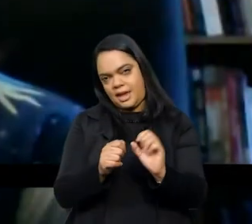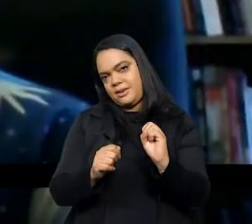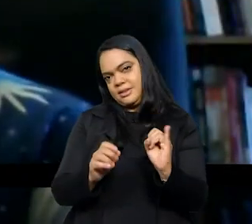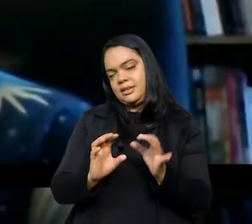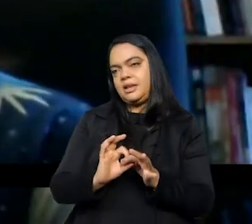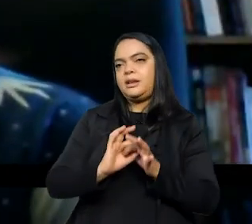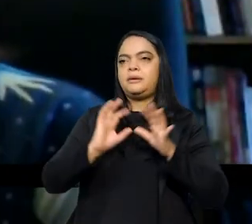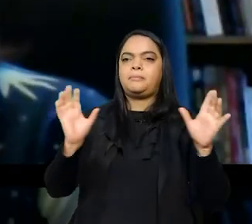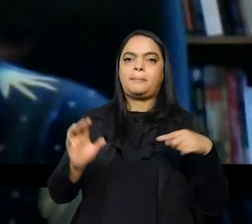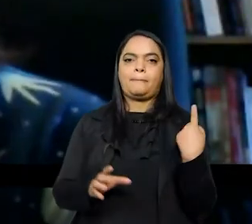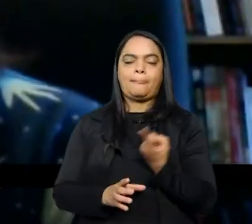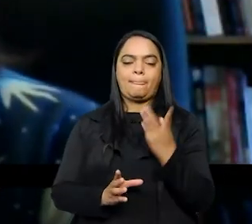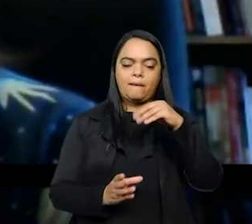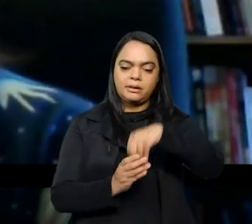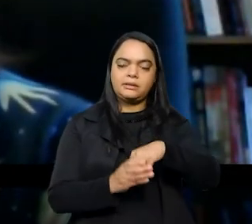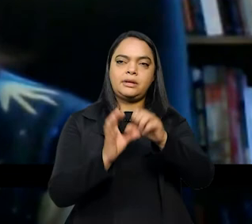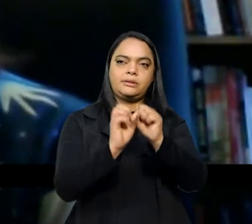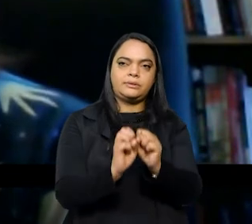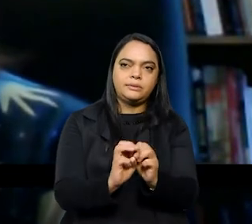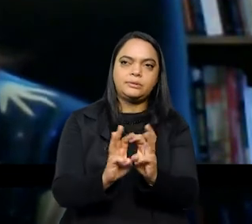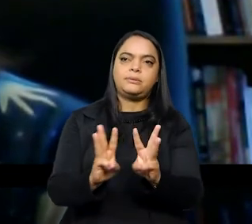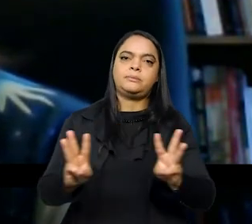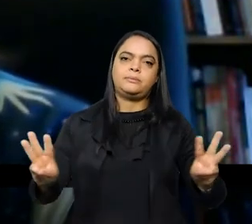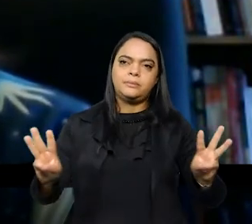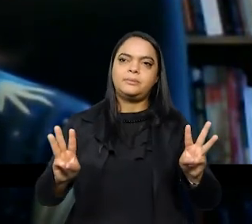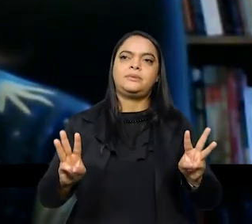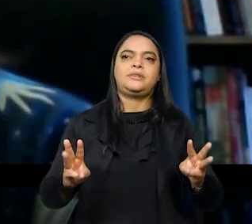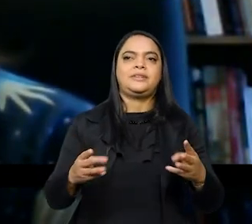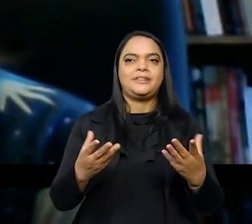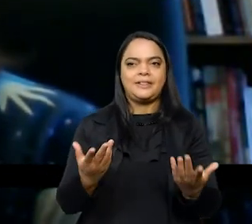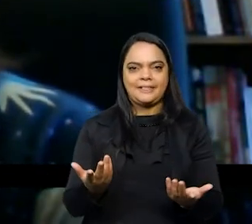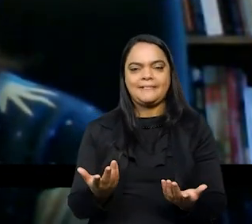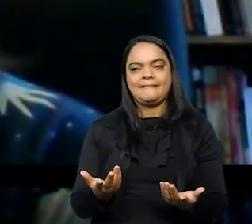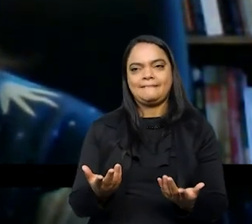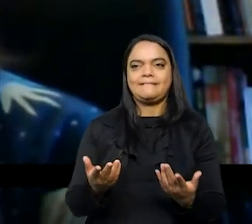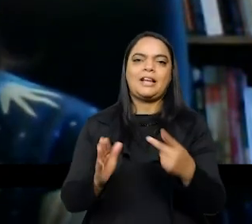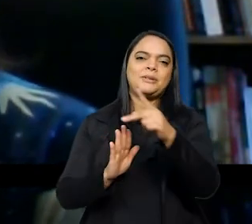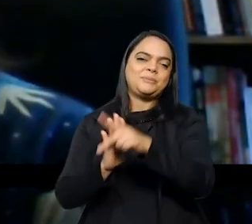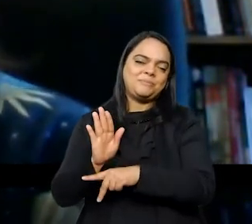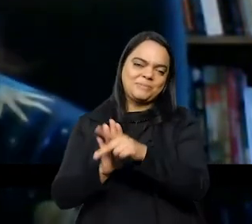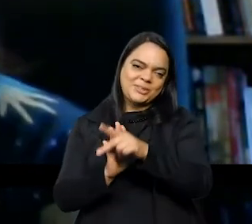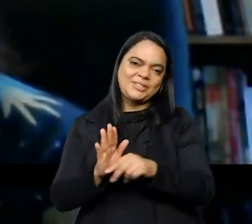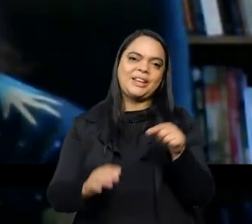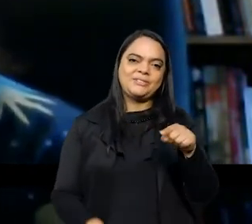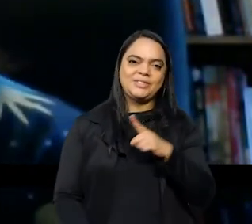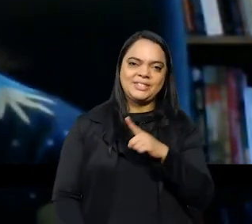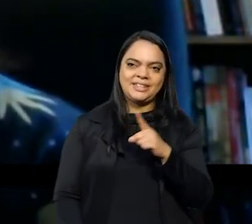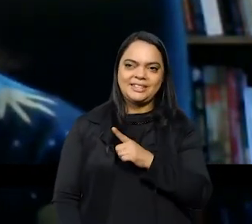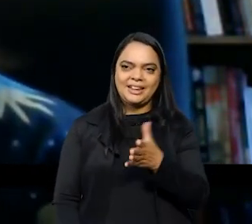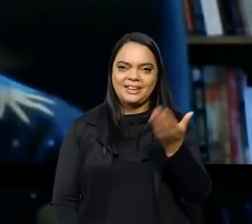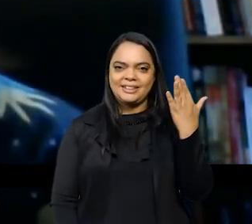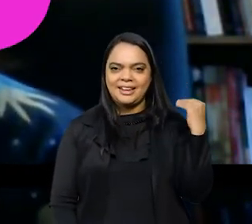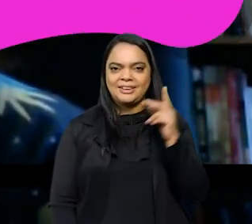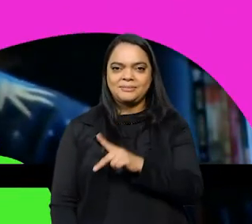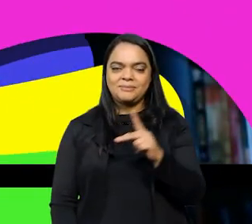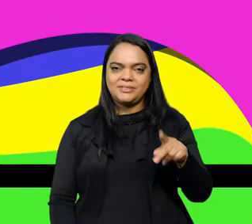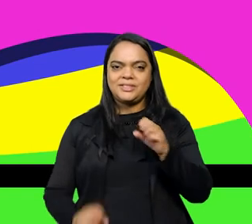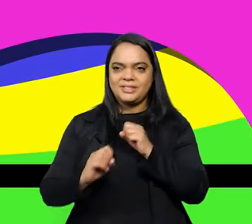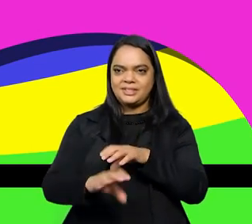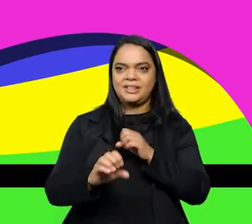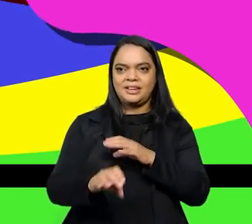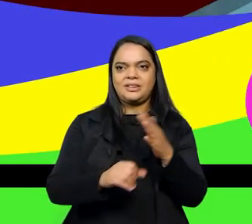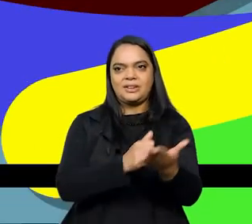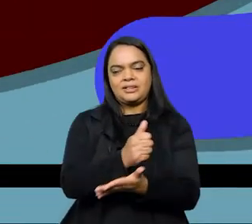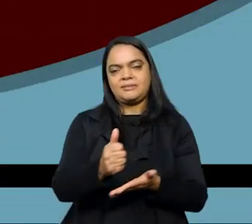esse material desse grande projeto que você tem aí desde quando era professor de educação básica, né, que